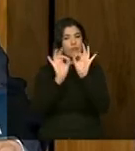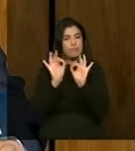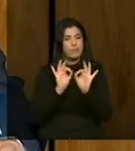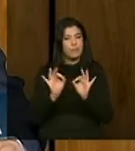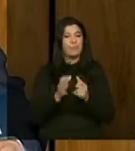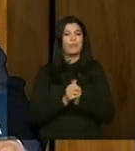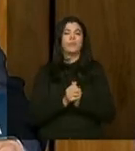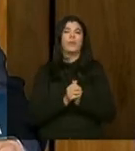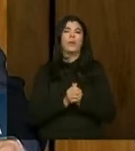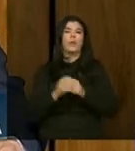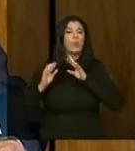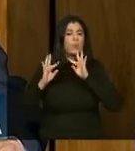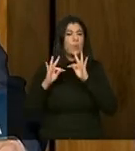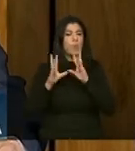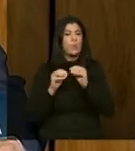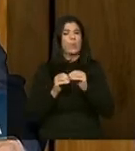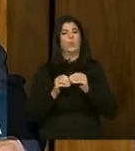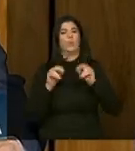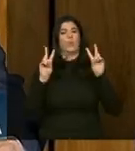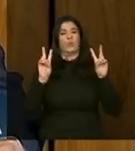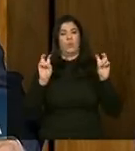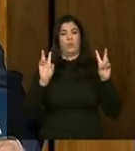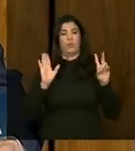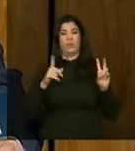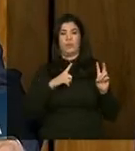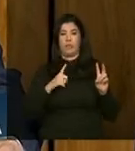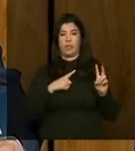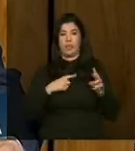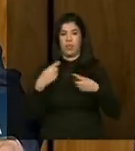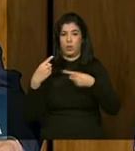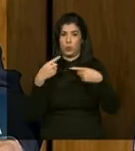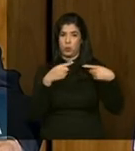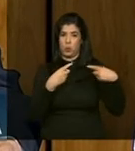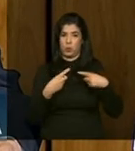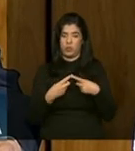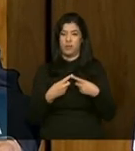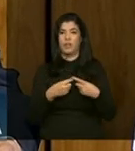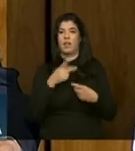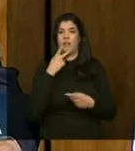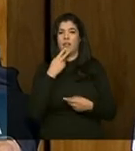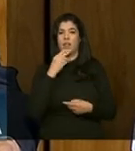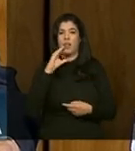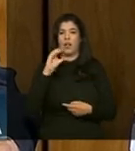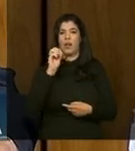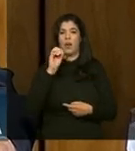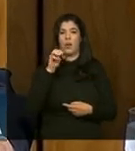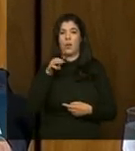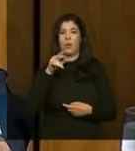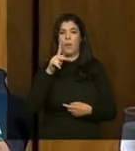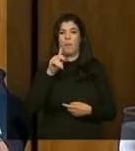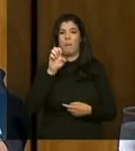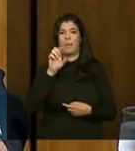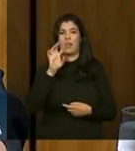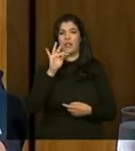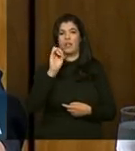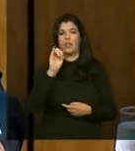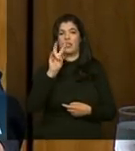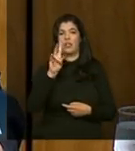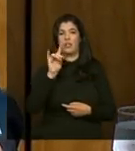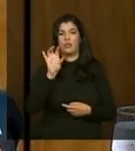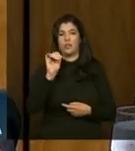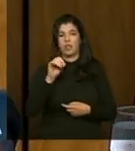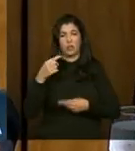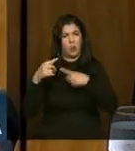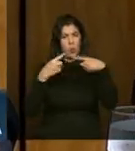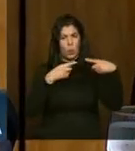temas que nós tratamos, ministro, são temas que dizem respeito à competitividade, não só da indústria brasileira, mas da